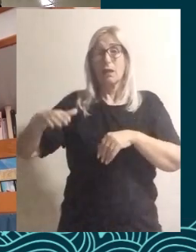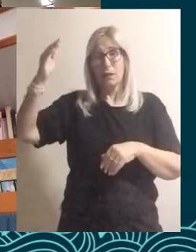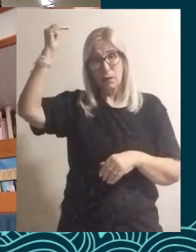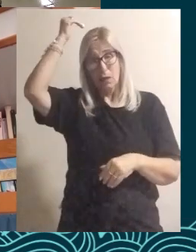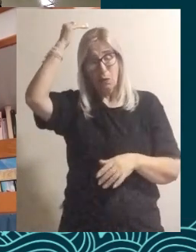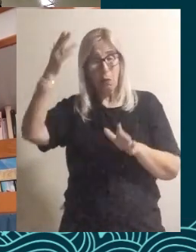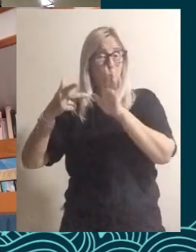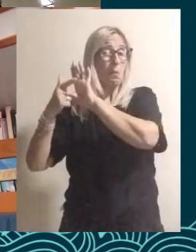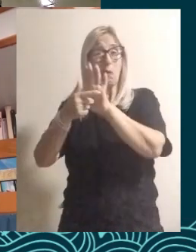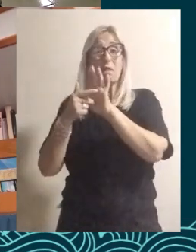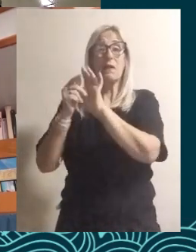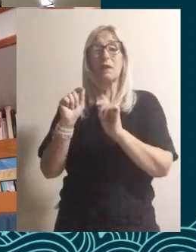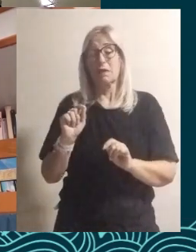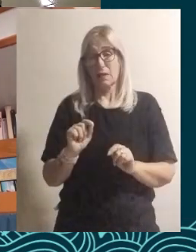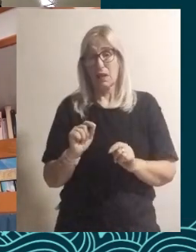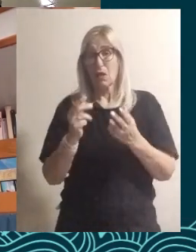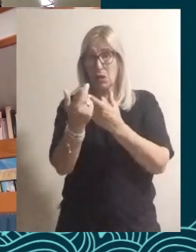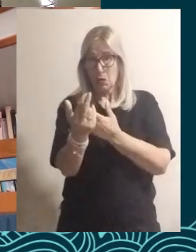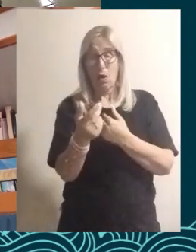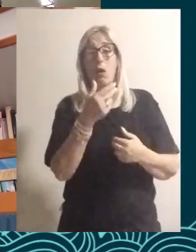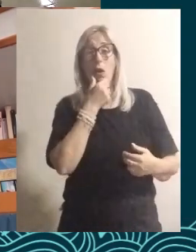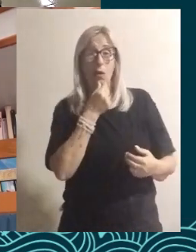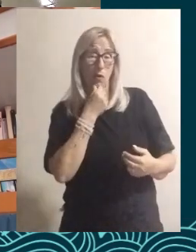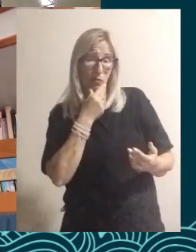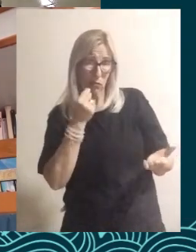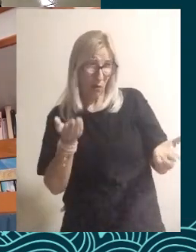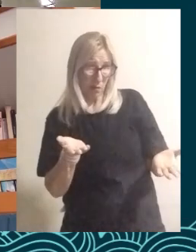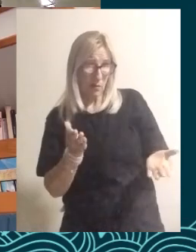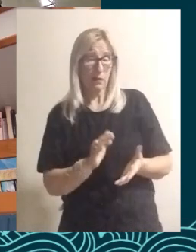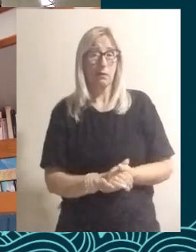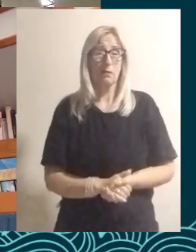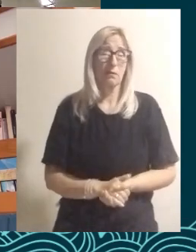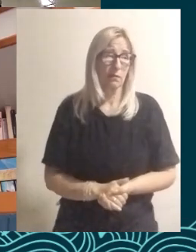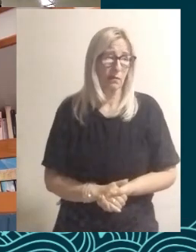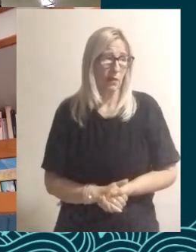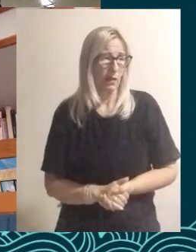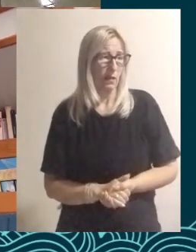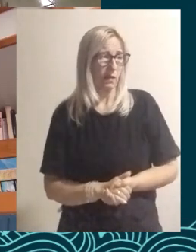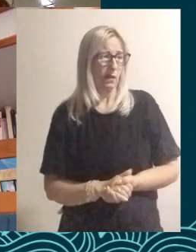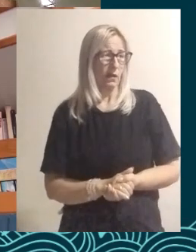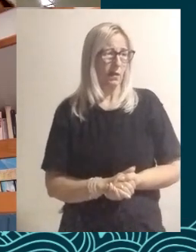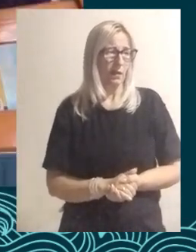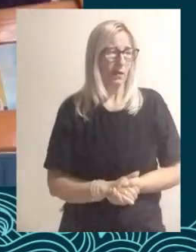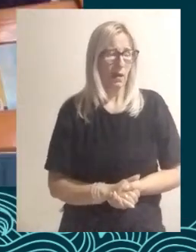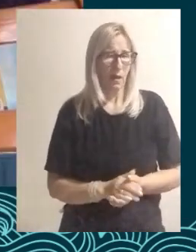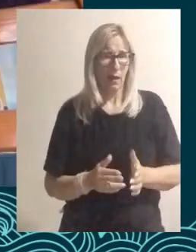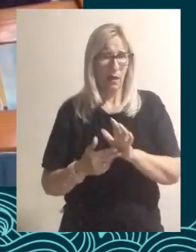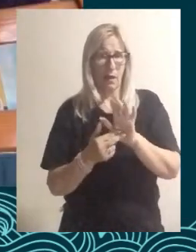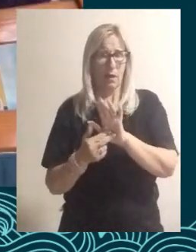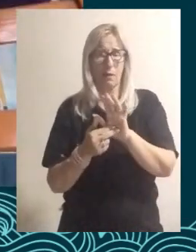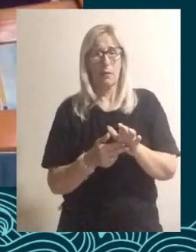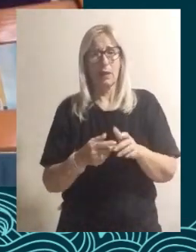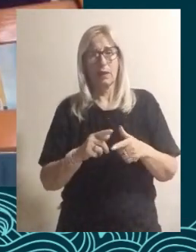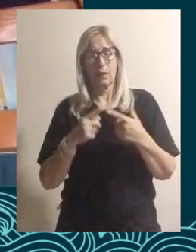está mais sem culpa para fazer o que os homens já fazem há muito tempo? Eu